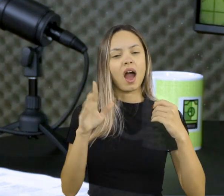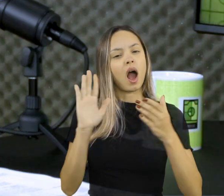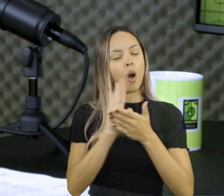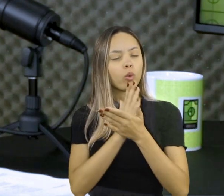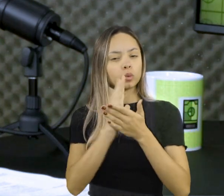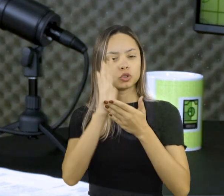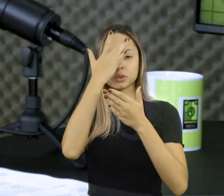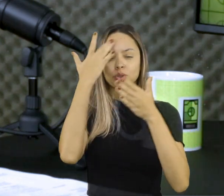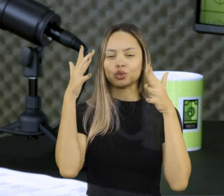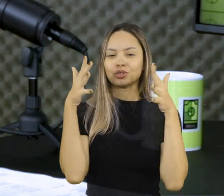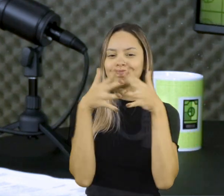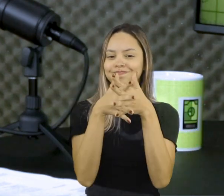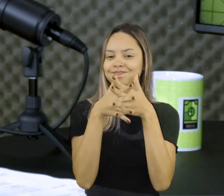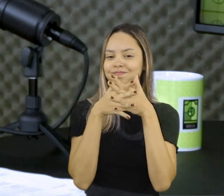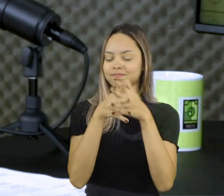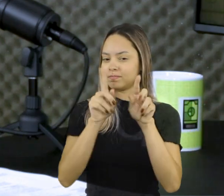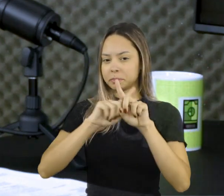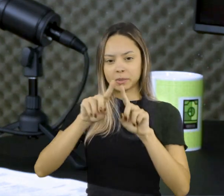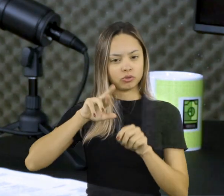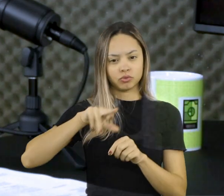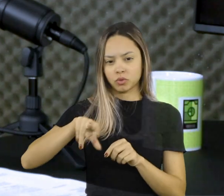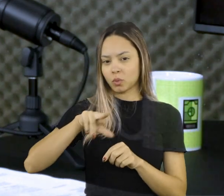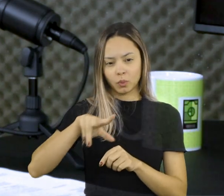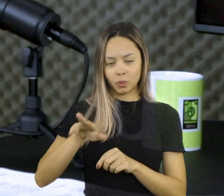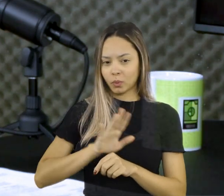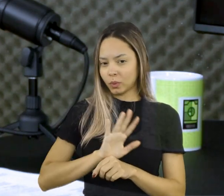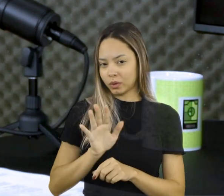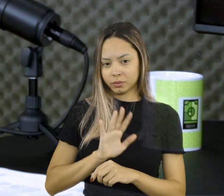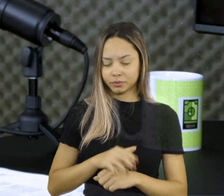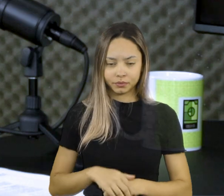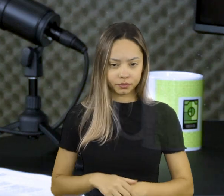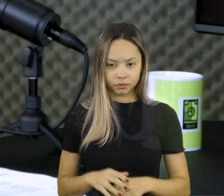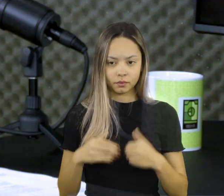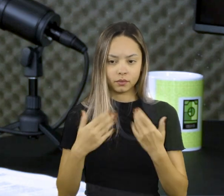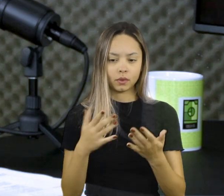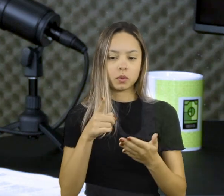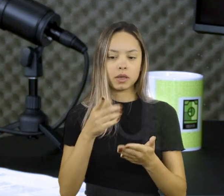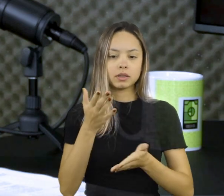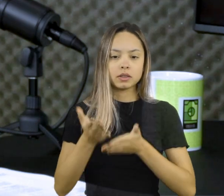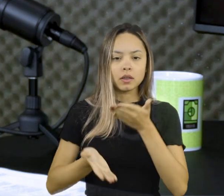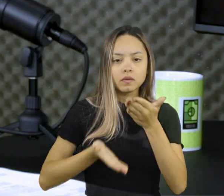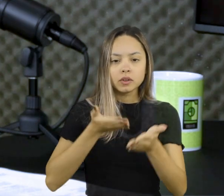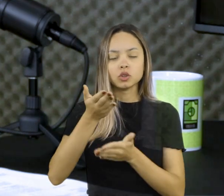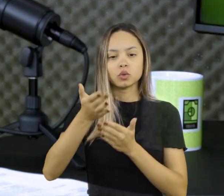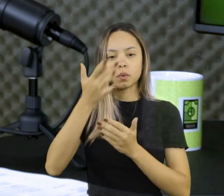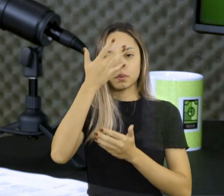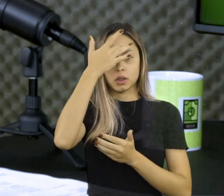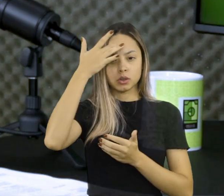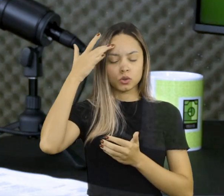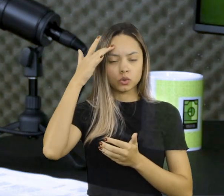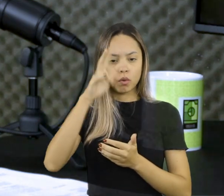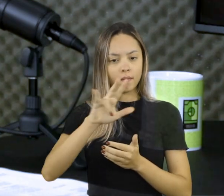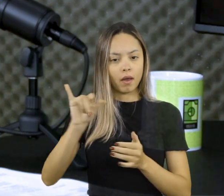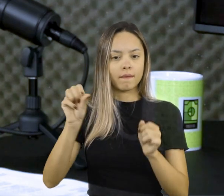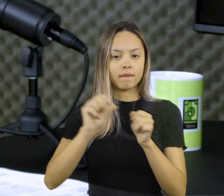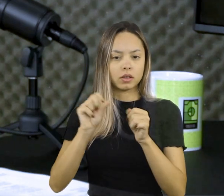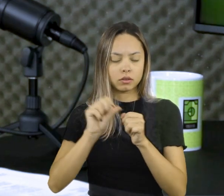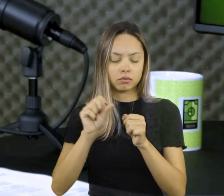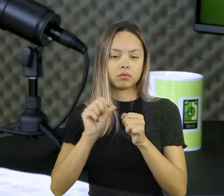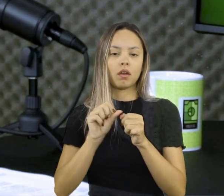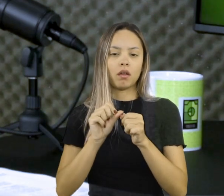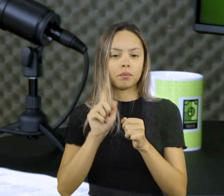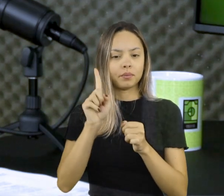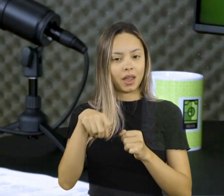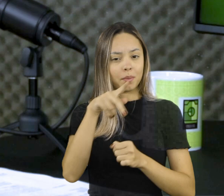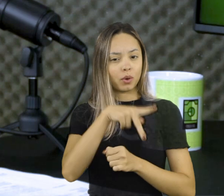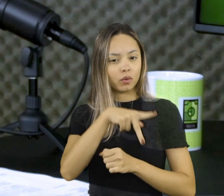reforço, mas ele não é reforço. Nesse serviço, a pessoa que vai desempenhar esse serviço, que é o professor